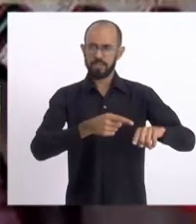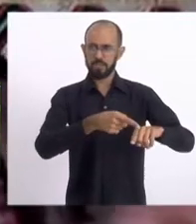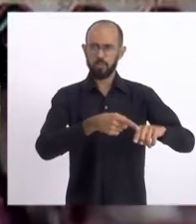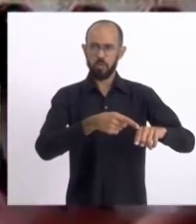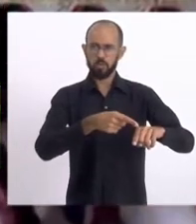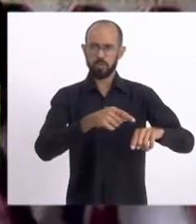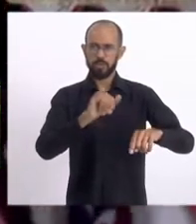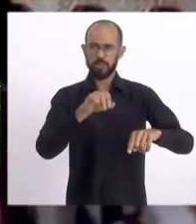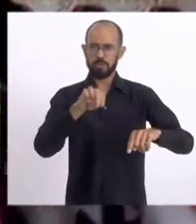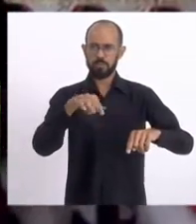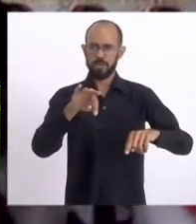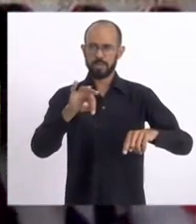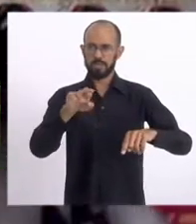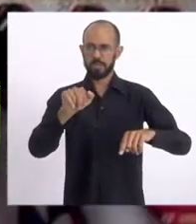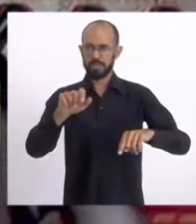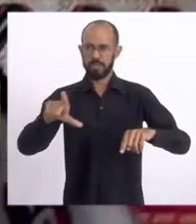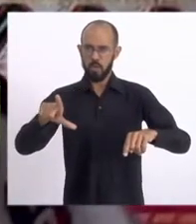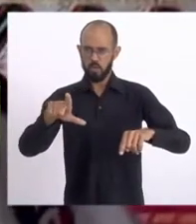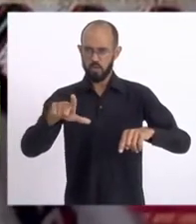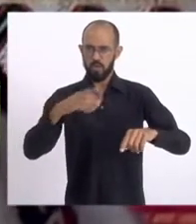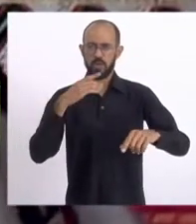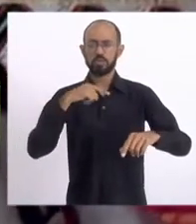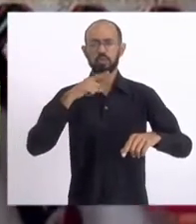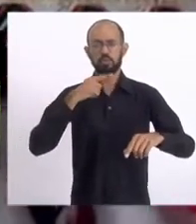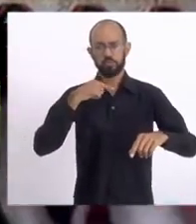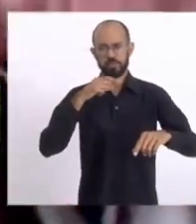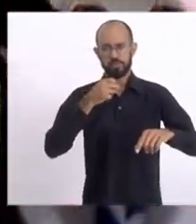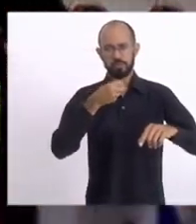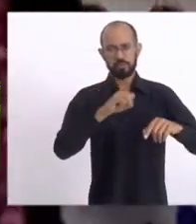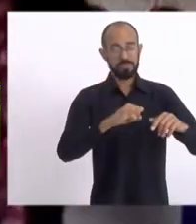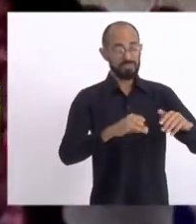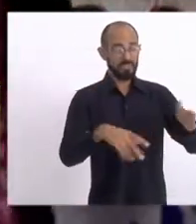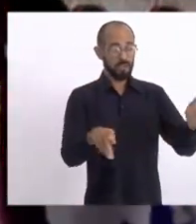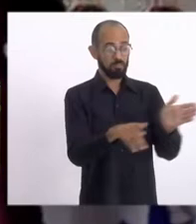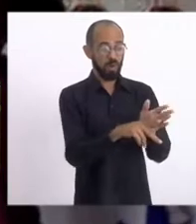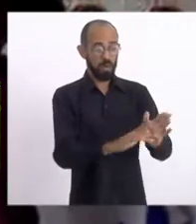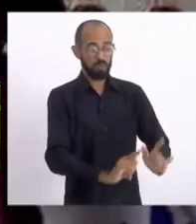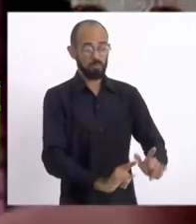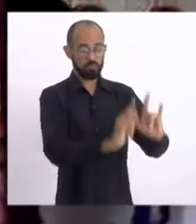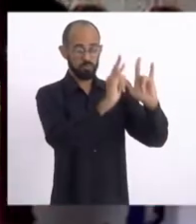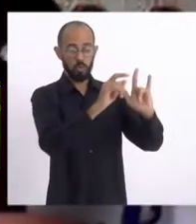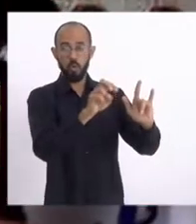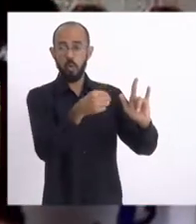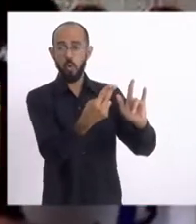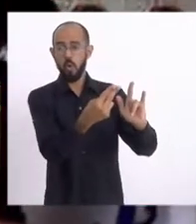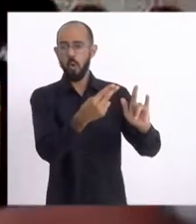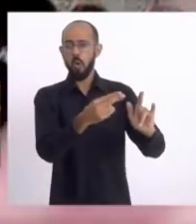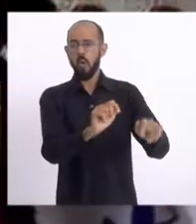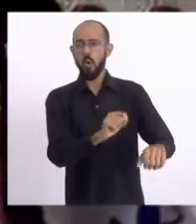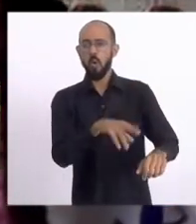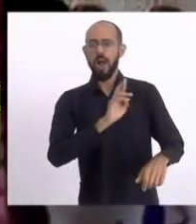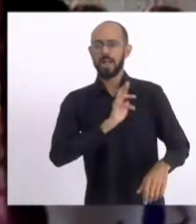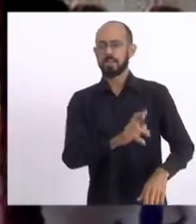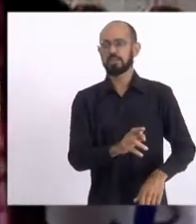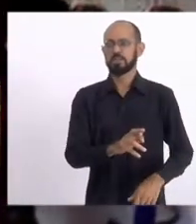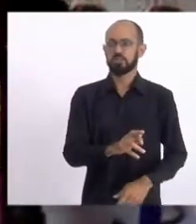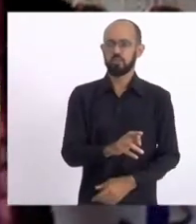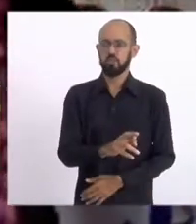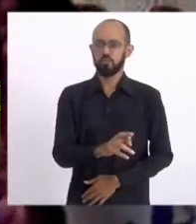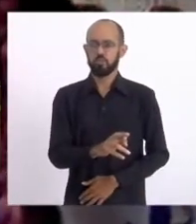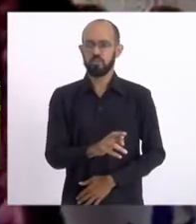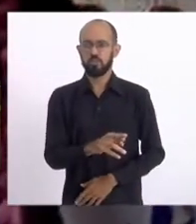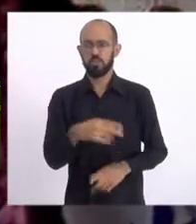se é o templo, eu conheço bem, né? Ou se é a denominação, porque você tem uma série de